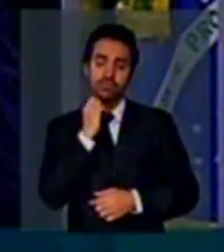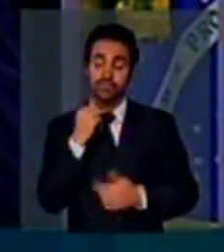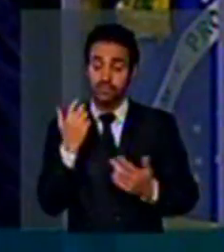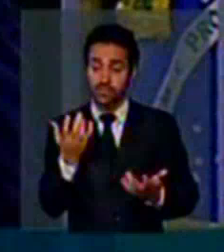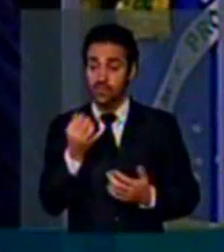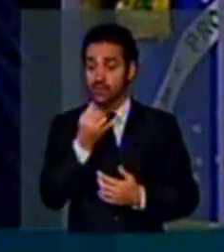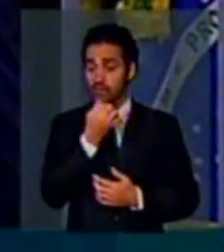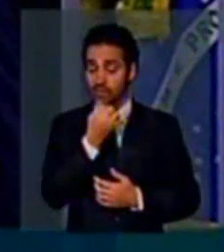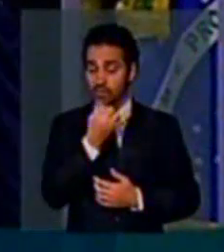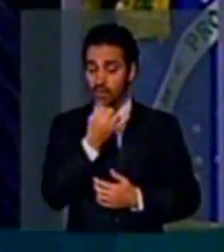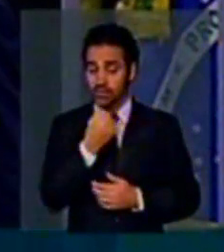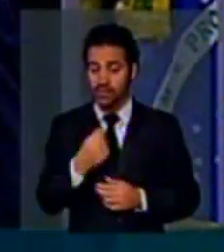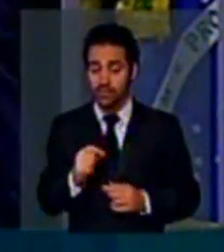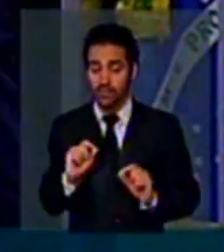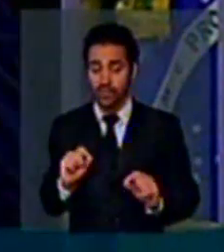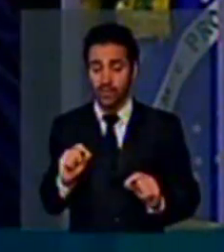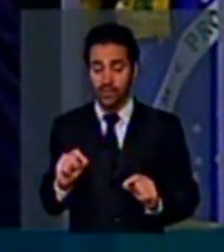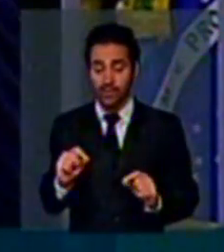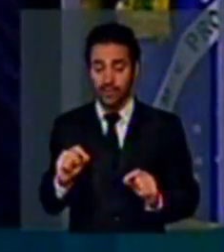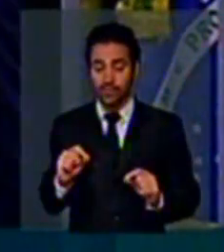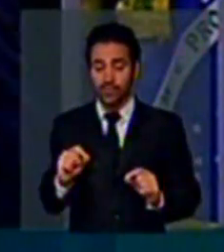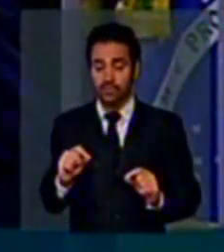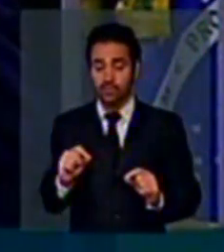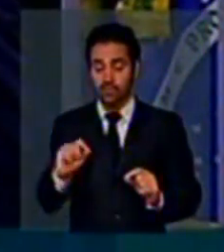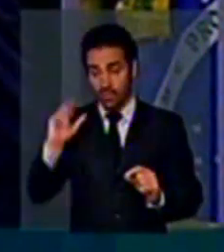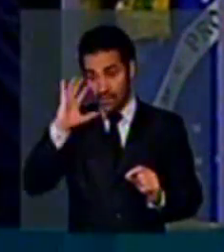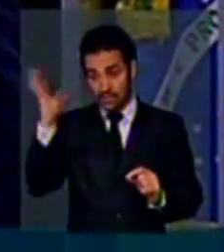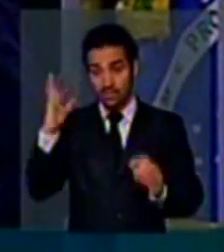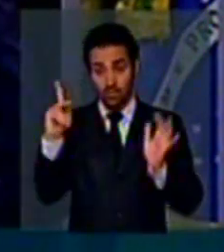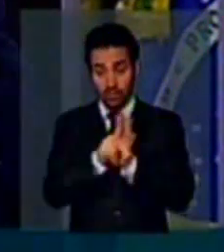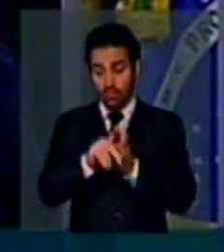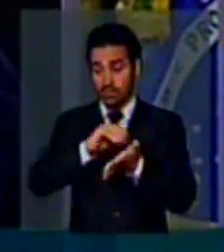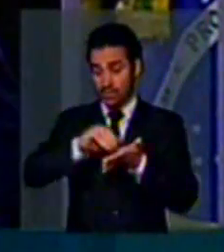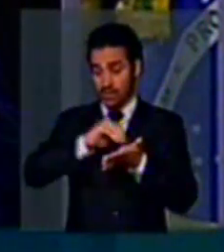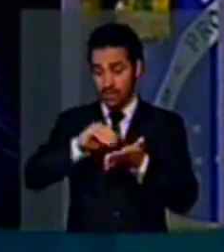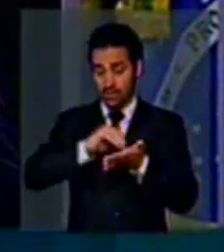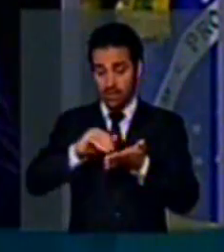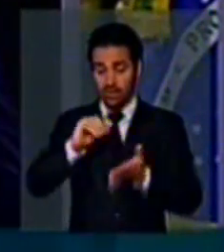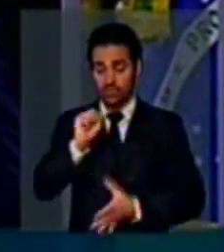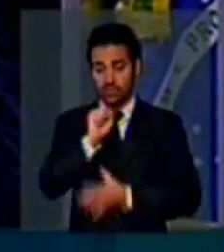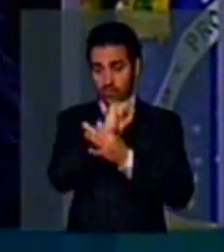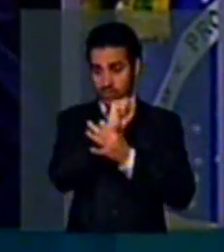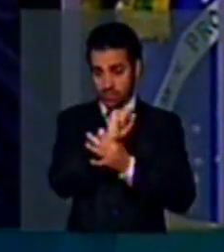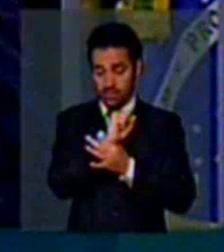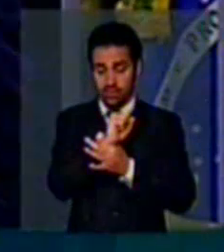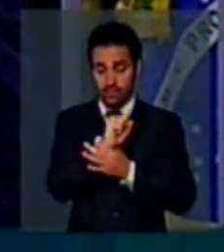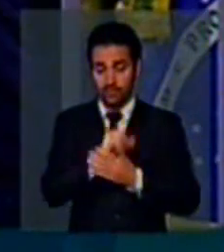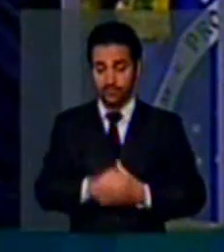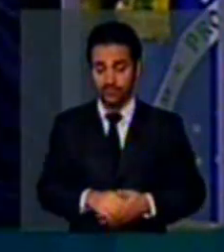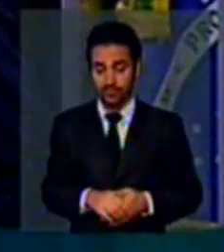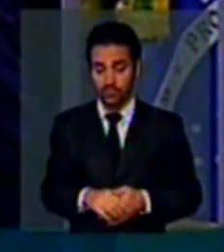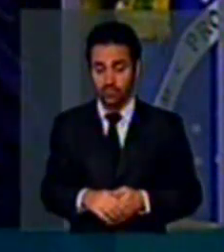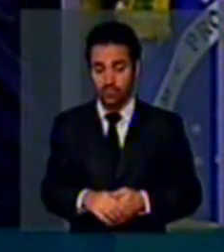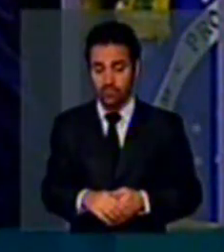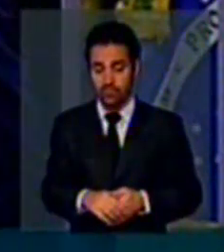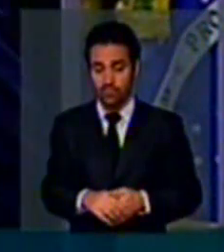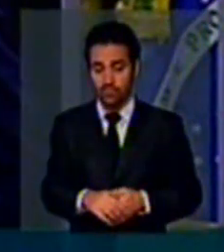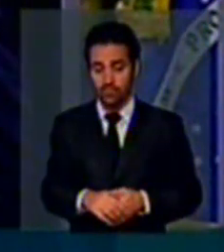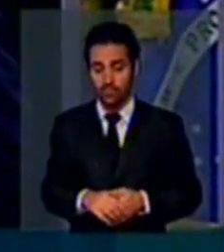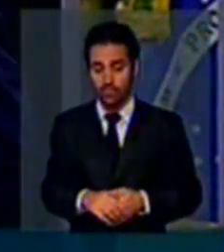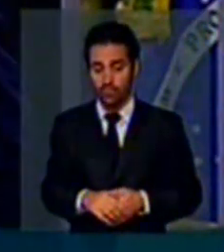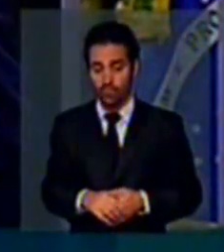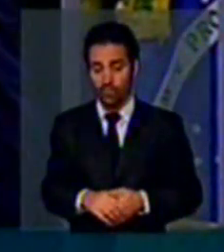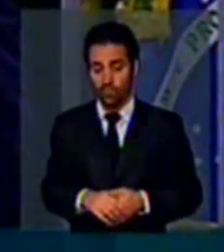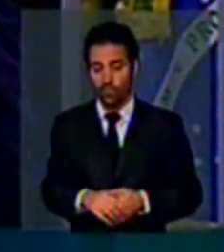Infelizmente, a decisão que é do secretário de segurança, não quero passar a bola para terceiros, isso é omissão,